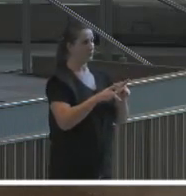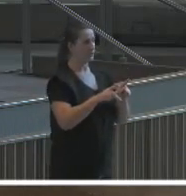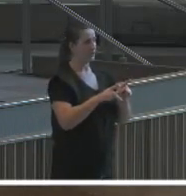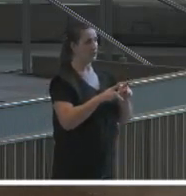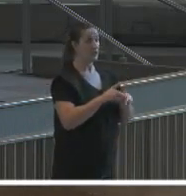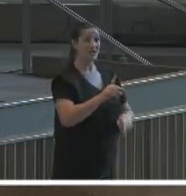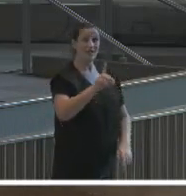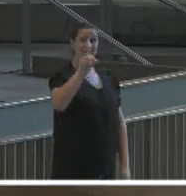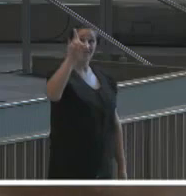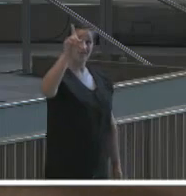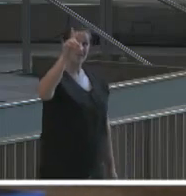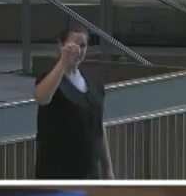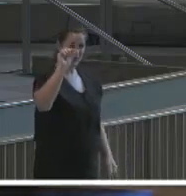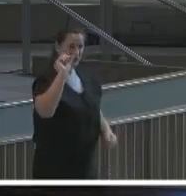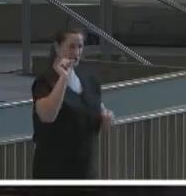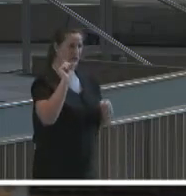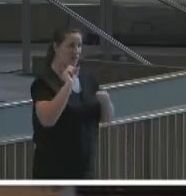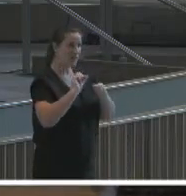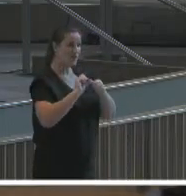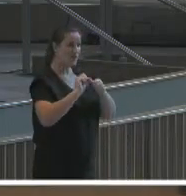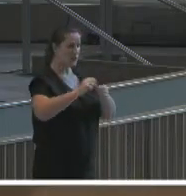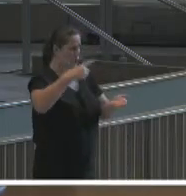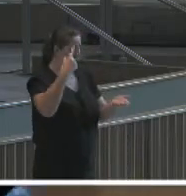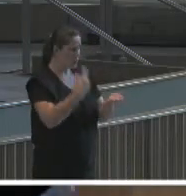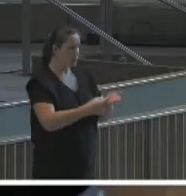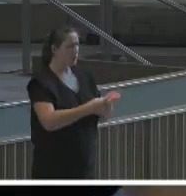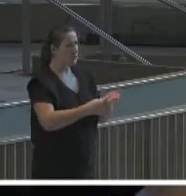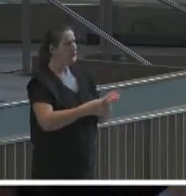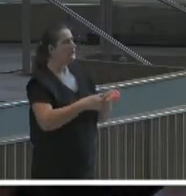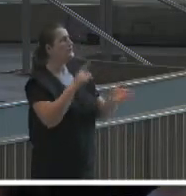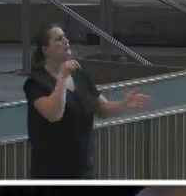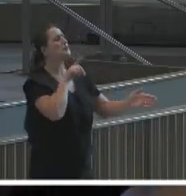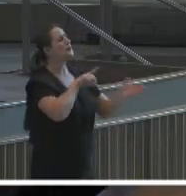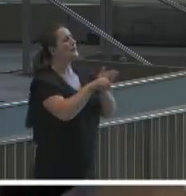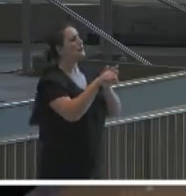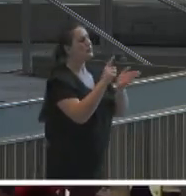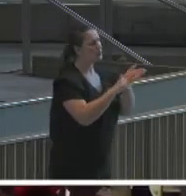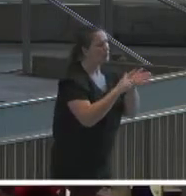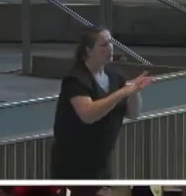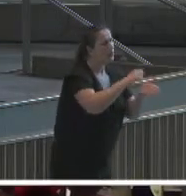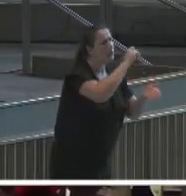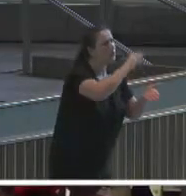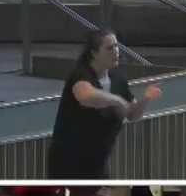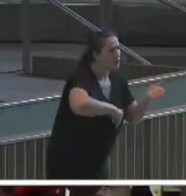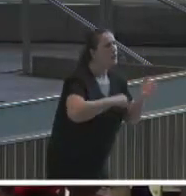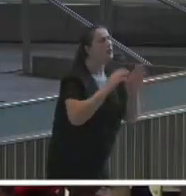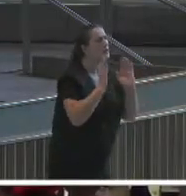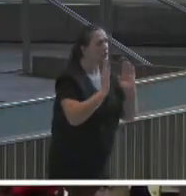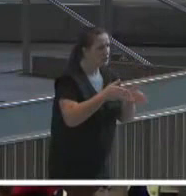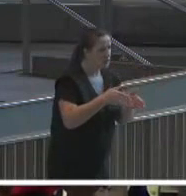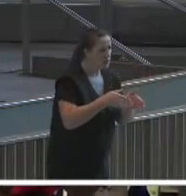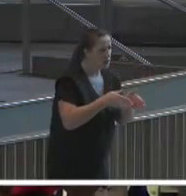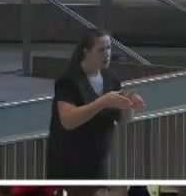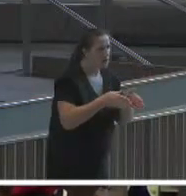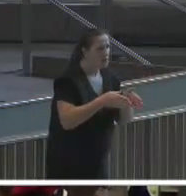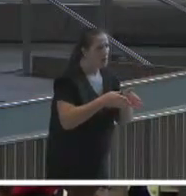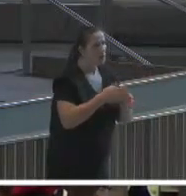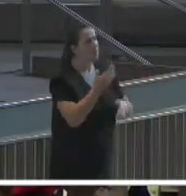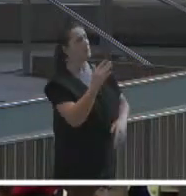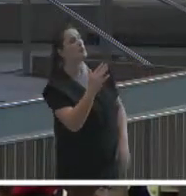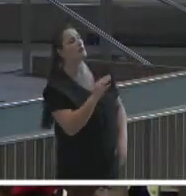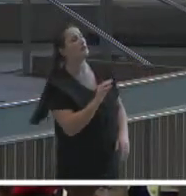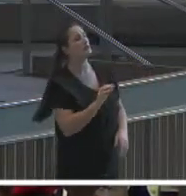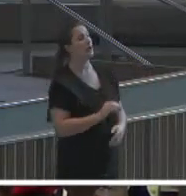com o povo. Você já fez um contrato alguma vez? Por alguma coisa? O contrato é mais ou menos assim: olha,